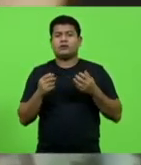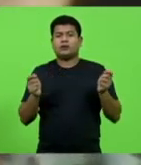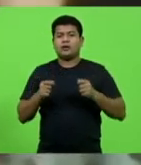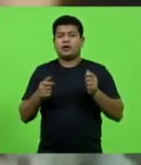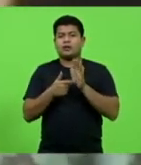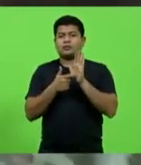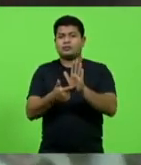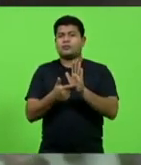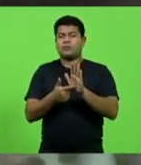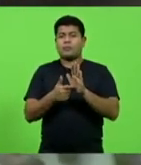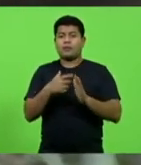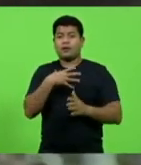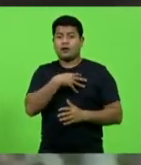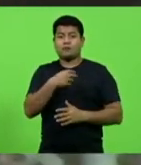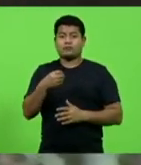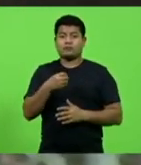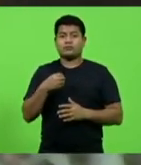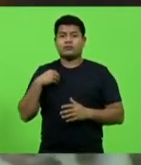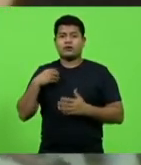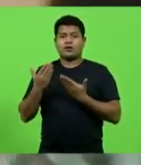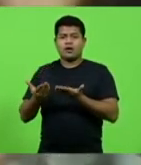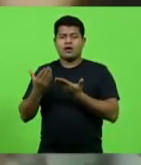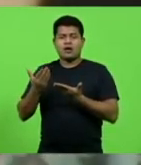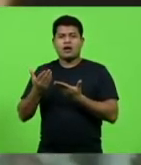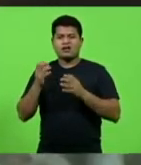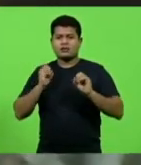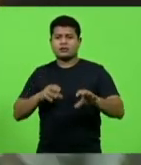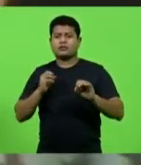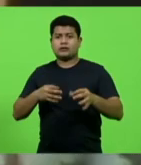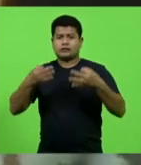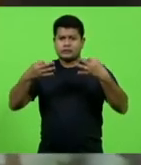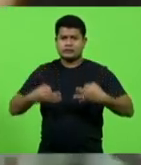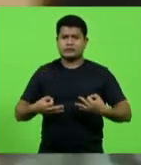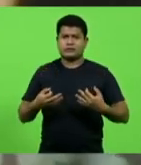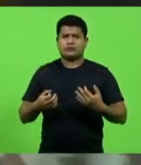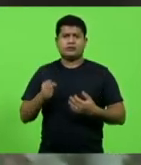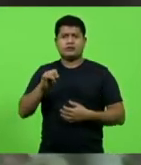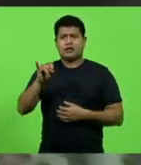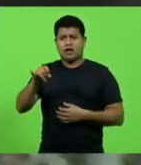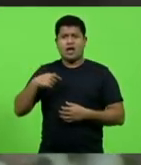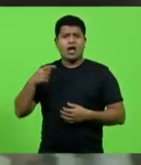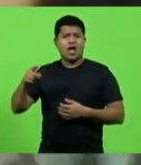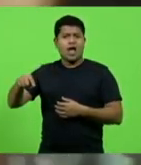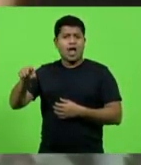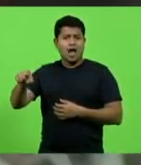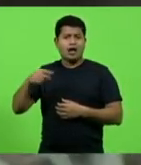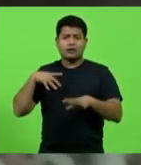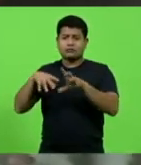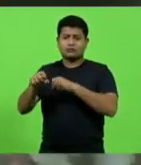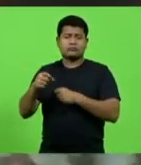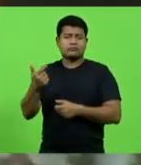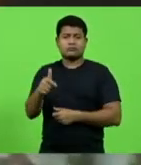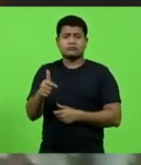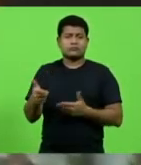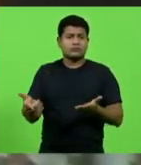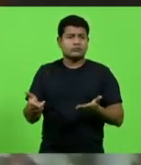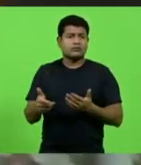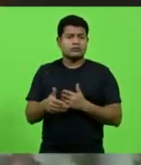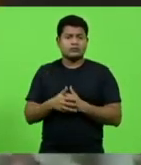filhos conhecimentos escolares nessas circunstâncias? Quantas famílias? Quais são